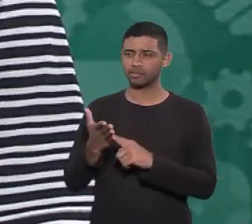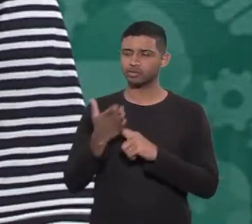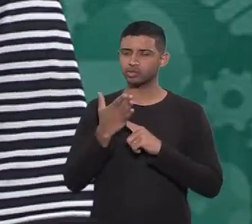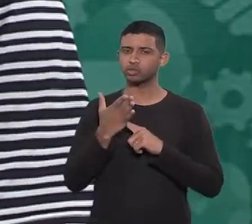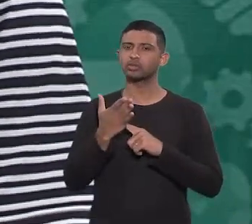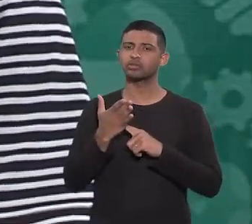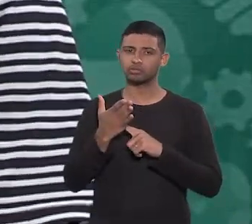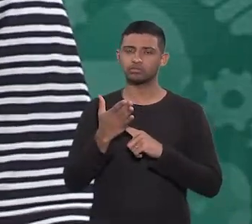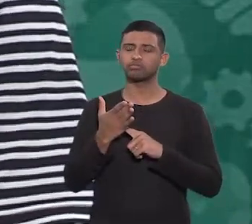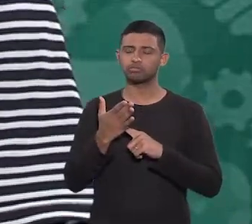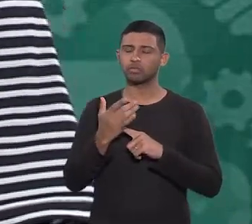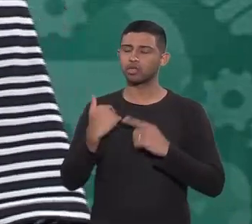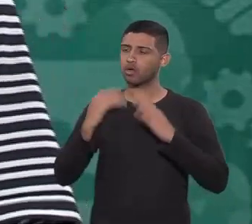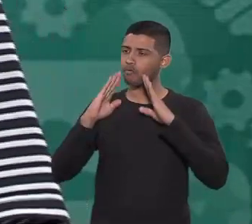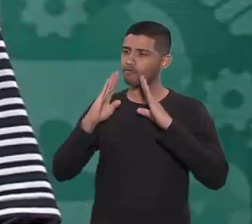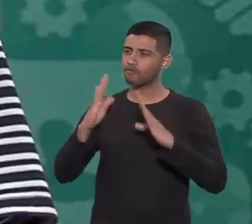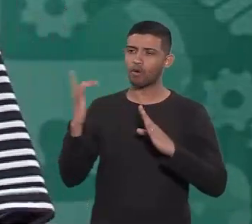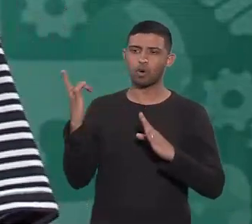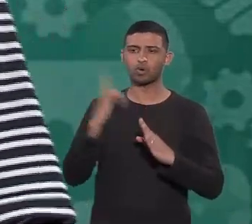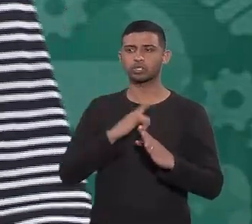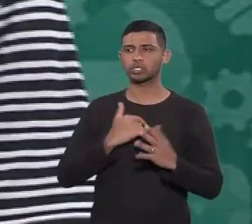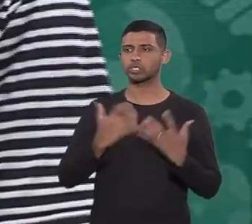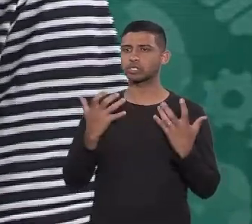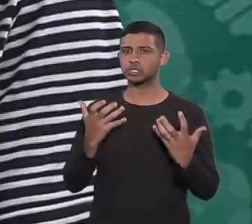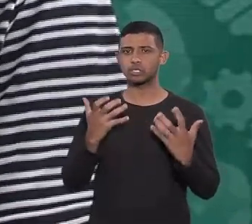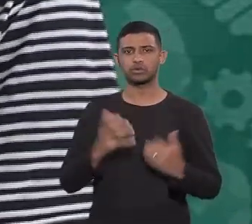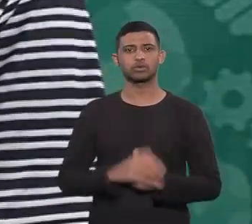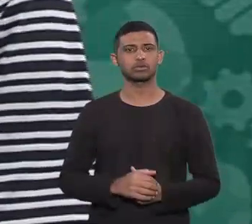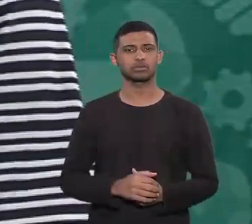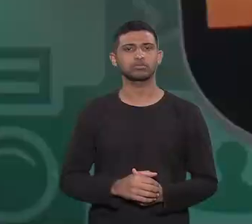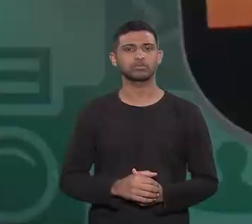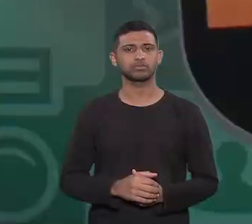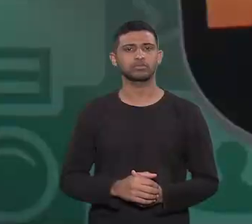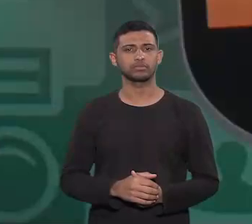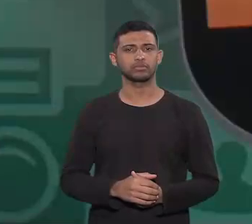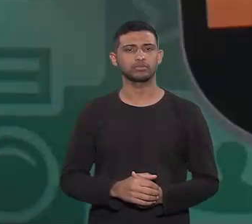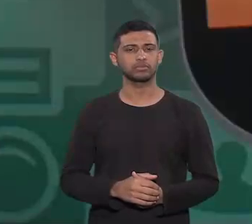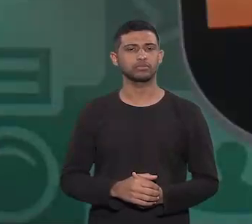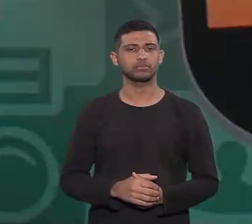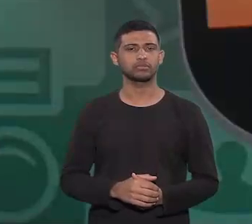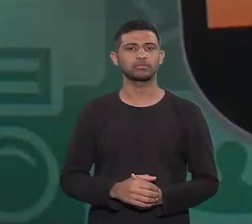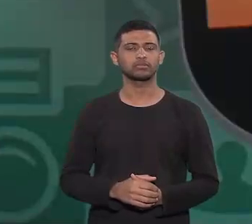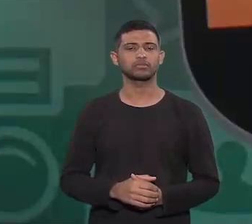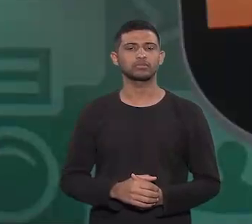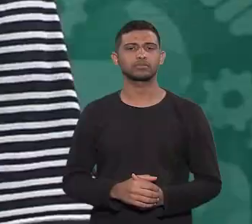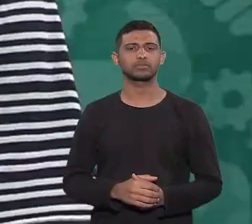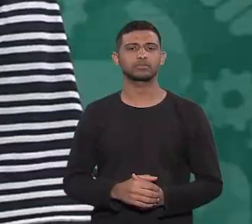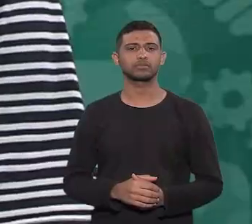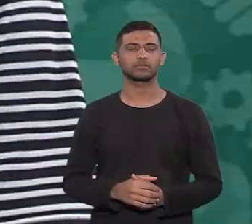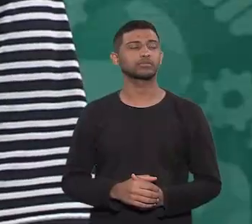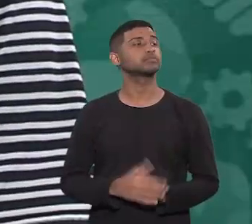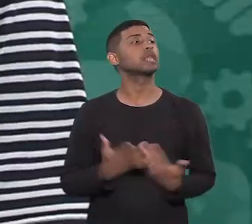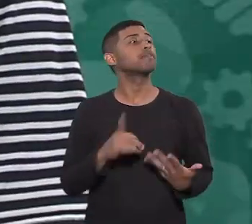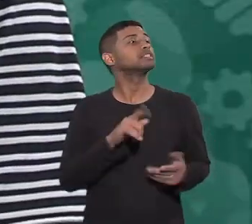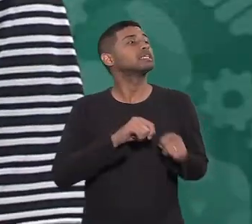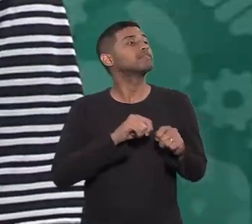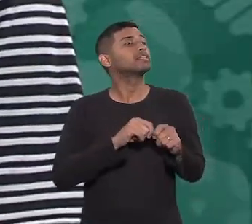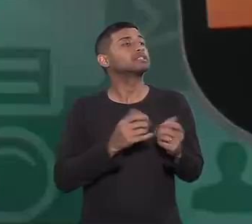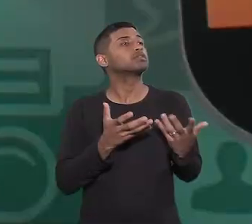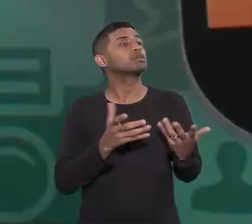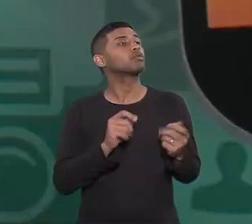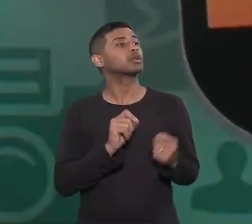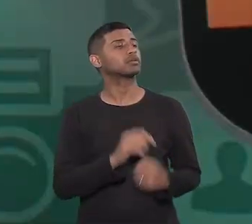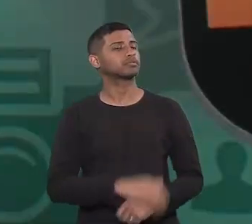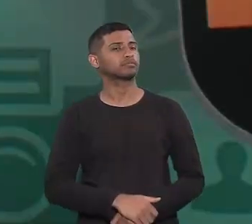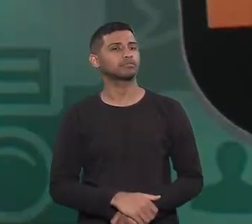realmente uma parada que eu falei assim, cara, é por isso aqui que eu quero lutar, é desse jeito que eu quero lutar. Qual era a sua aptidão, sua vocação? Justamente. E aí o que